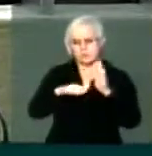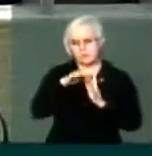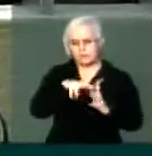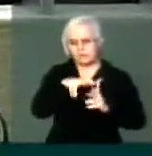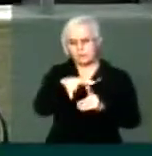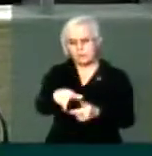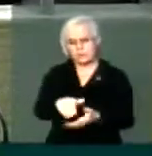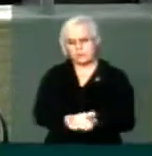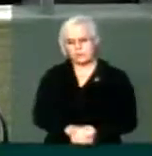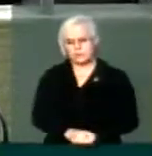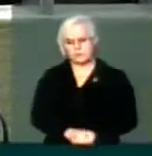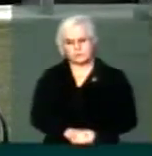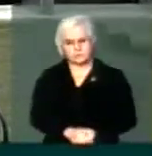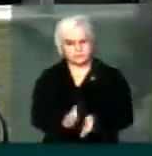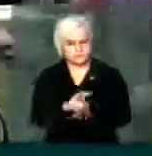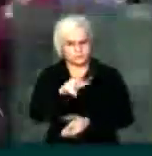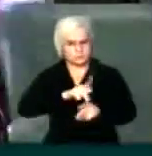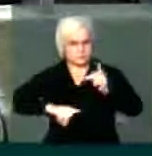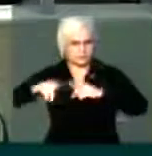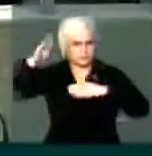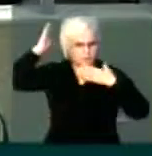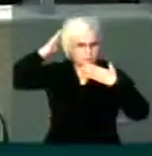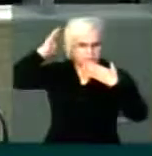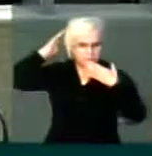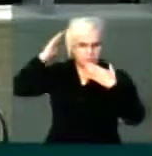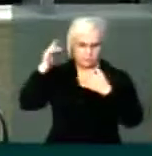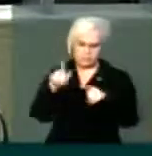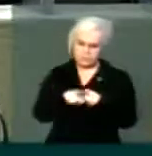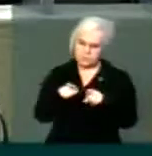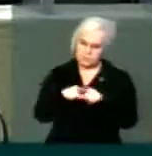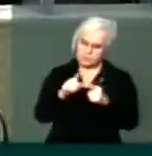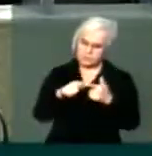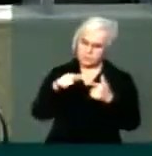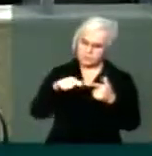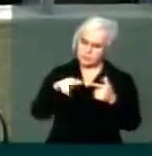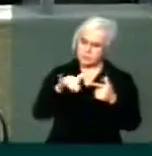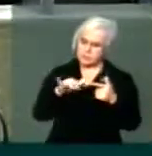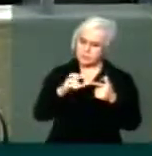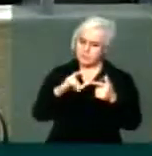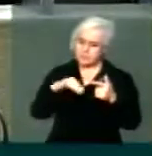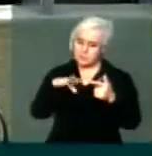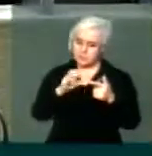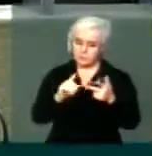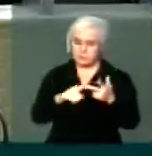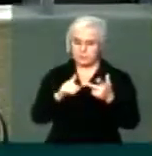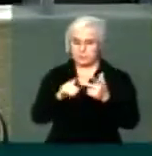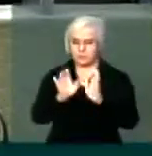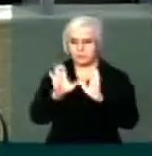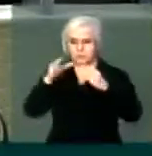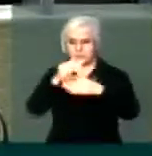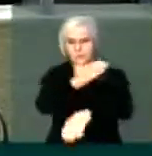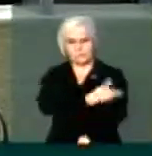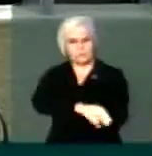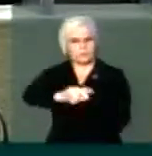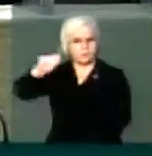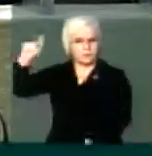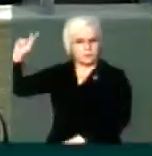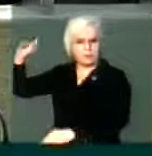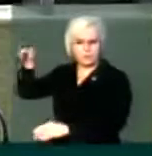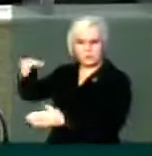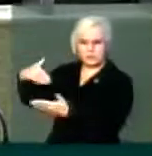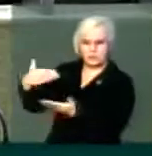deputado Luiz Couto. Os povos indígenas de Quilombo, as comunidades tradicionais